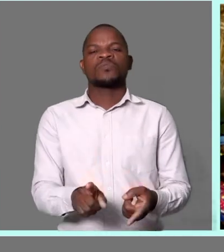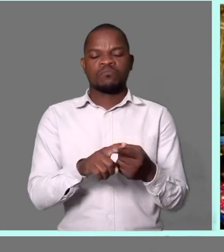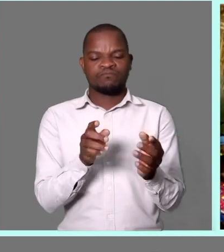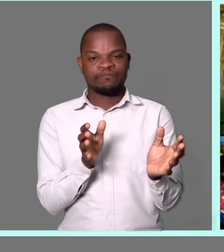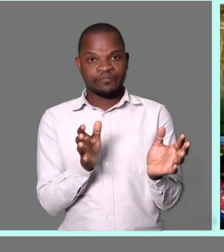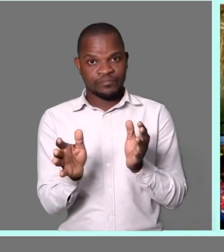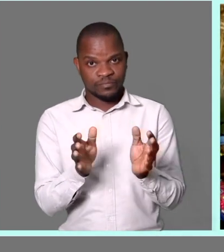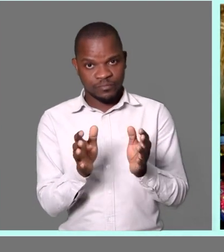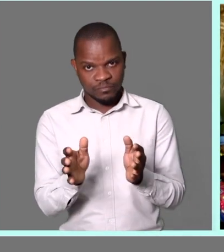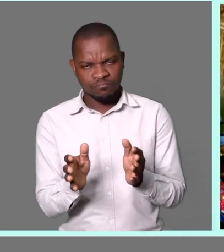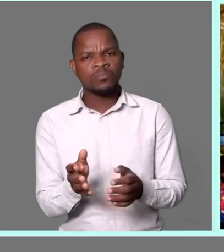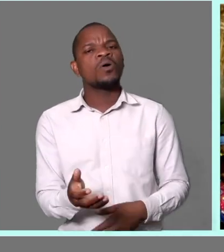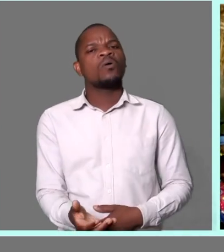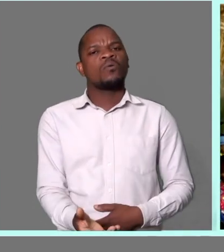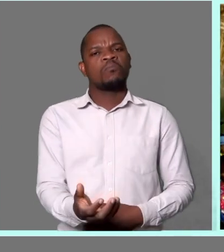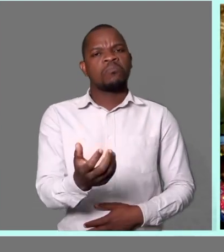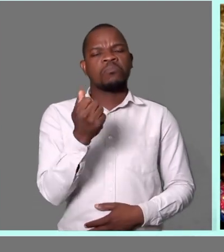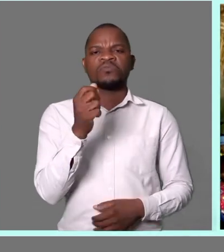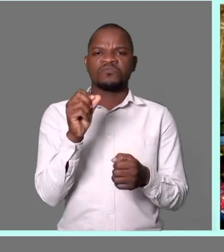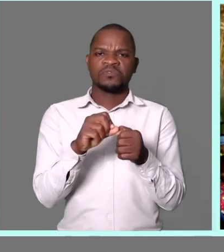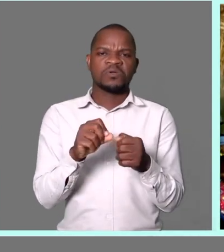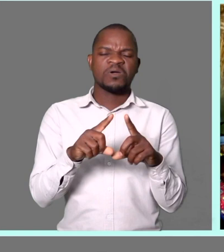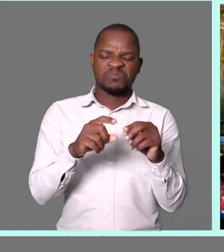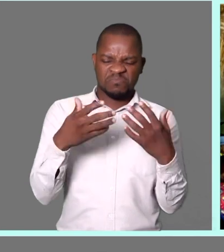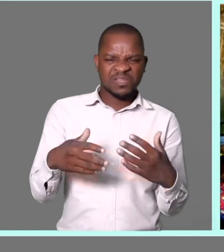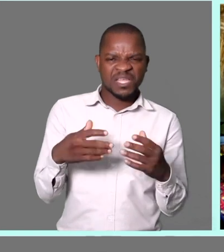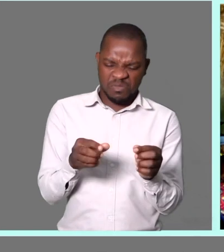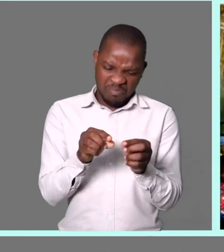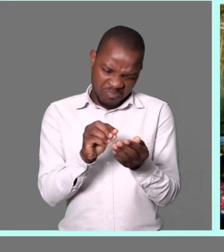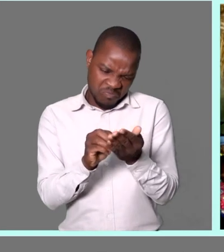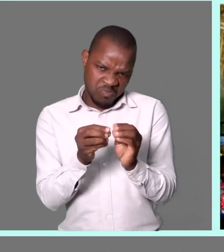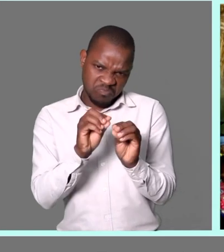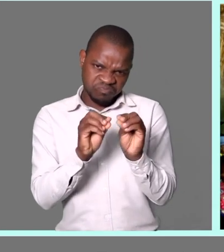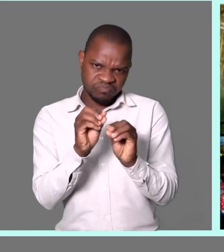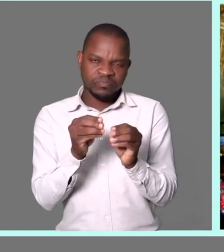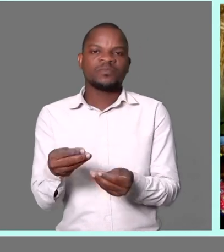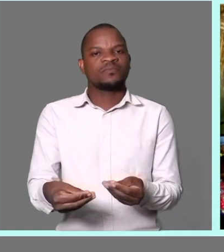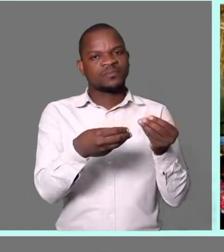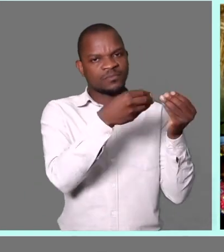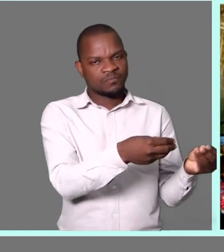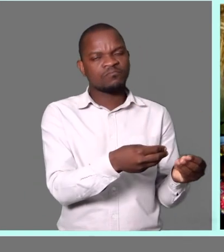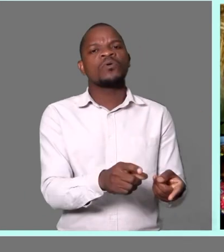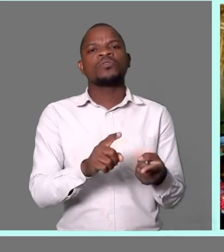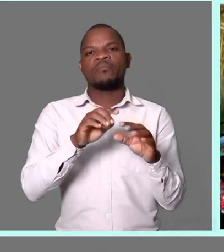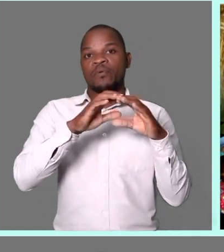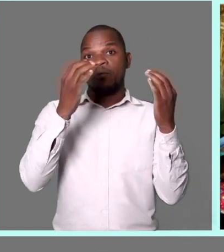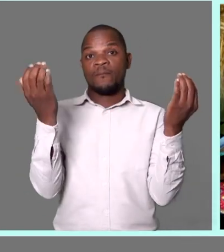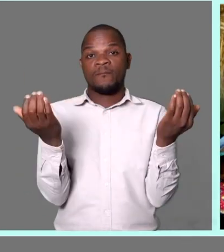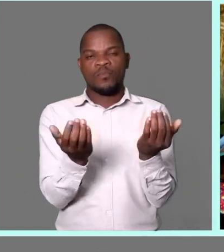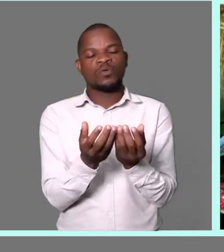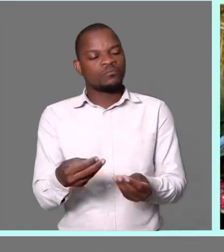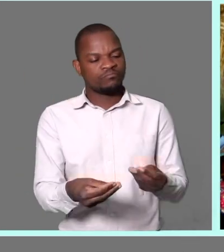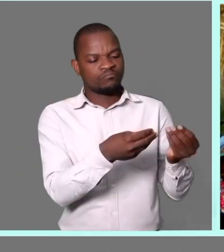criança, cuidar. Faça um brinquedo para ela e dá-lhe